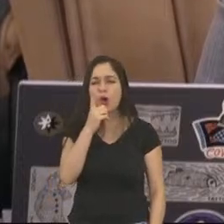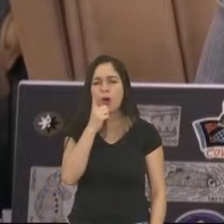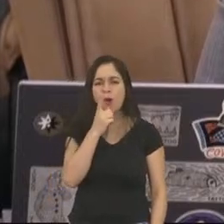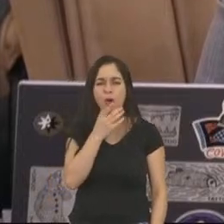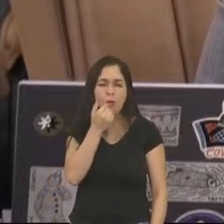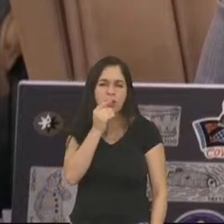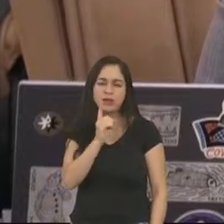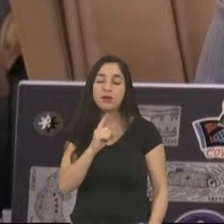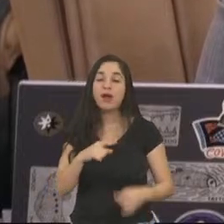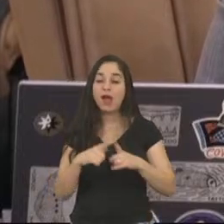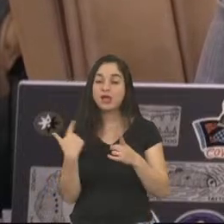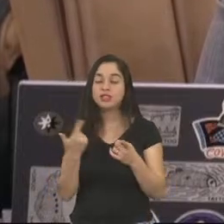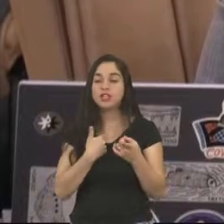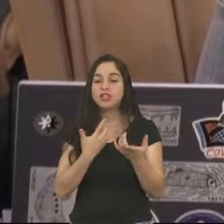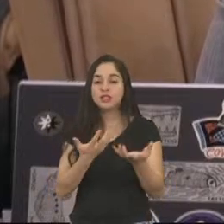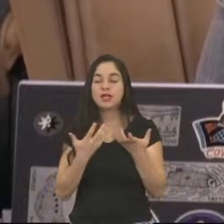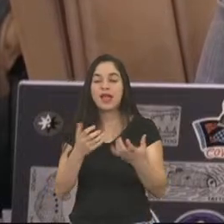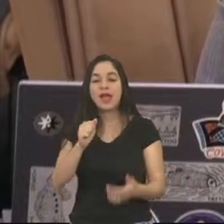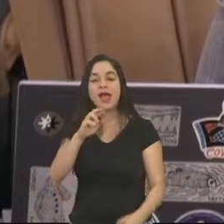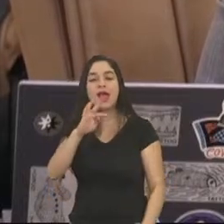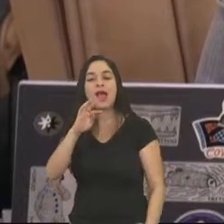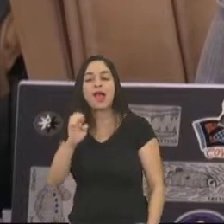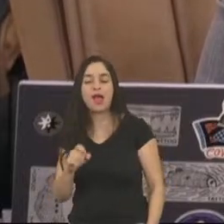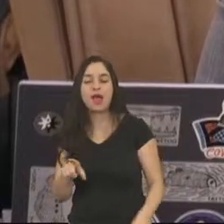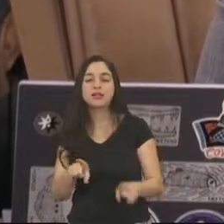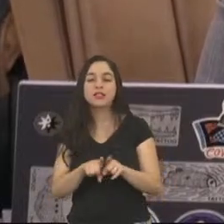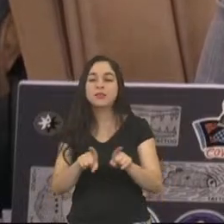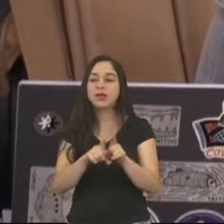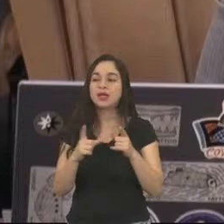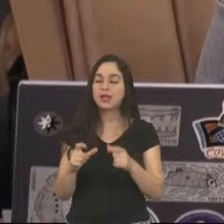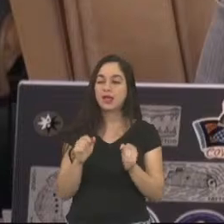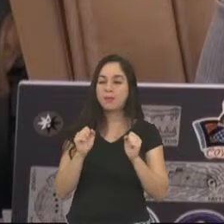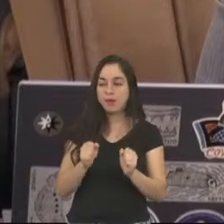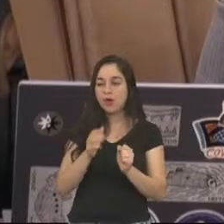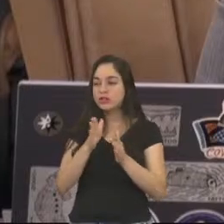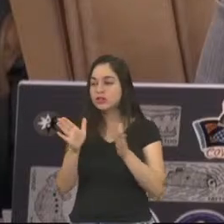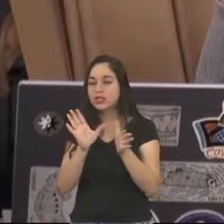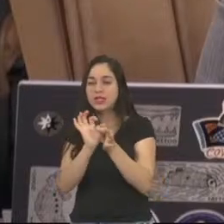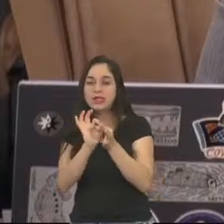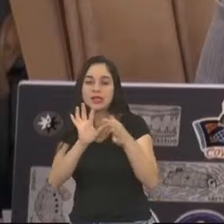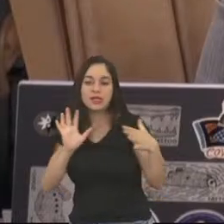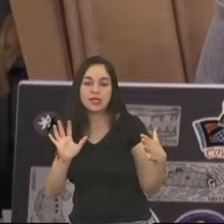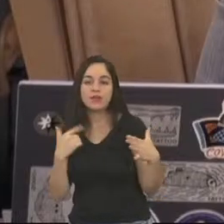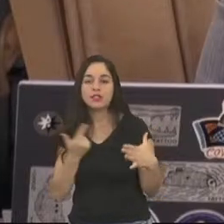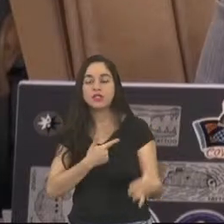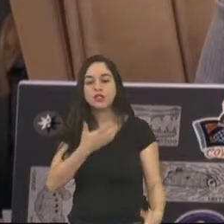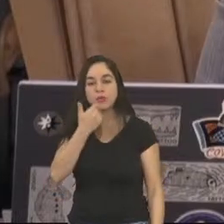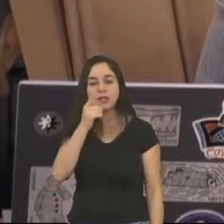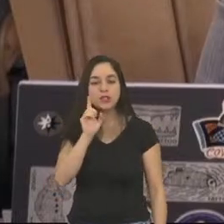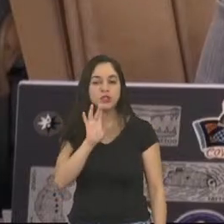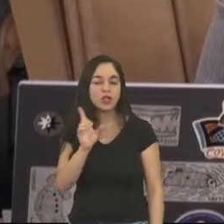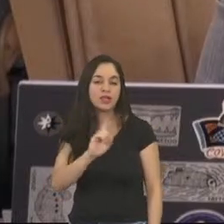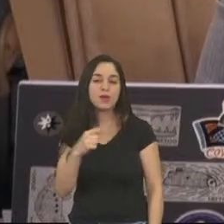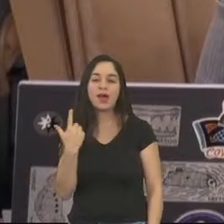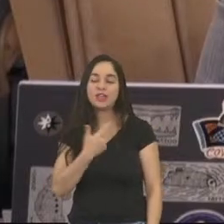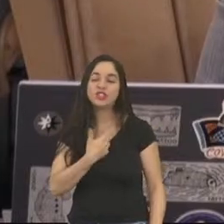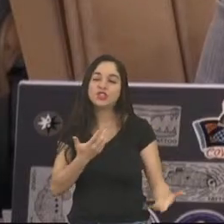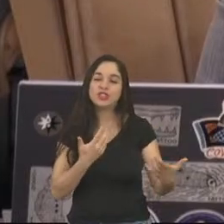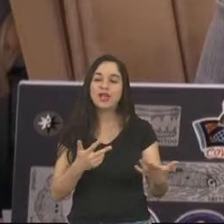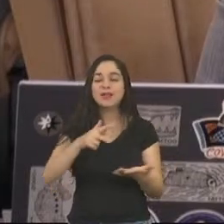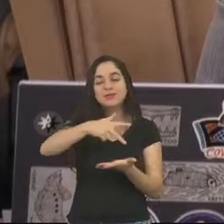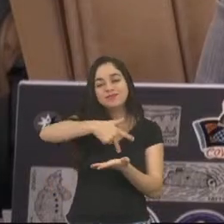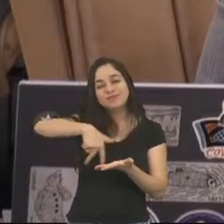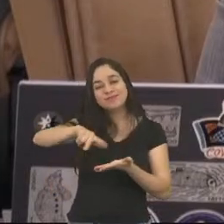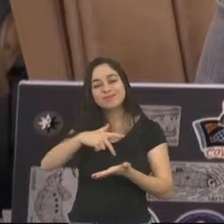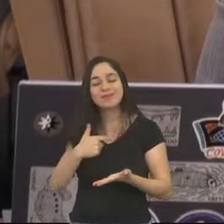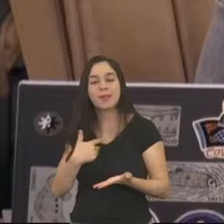diversão e arte. A gente não quer só comida, a gente quer saída para qualquer parte. A gente não quer só comida, a gente quer bebida, diversão e balé. A gente não quer